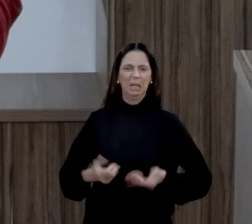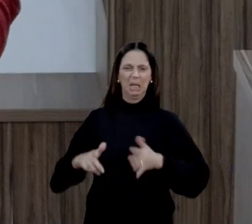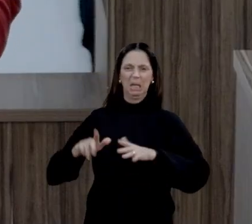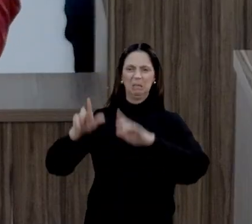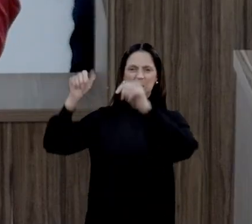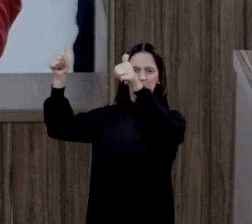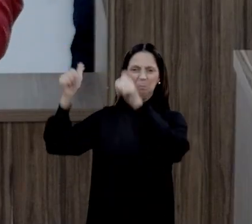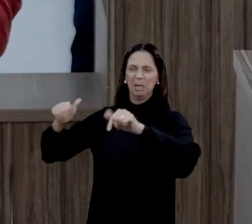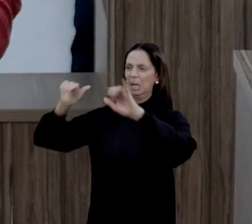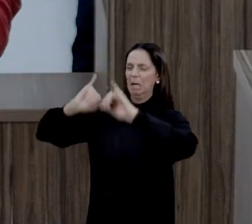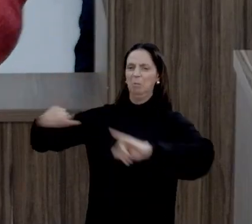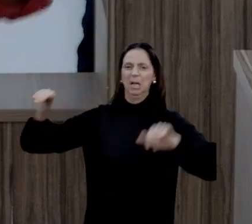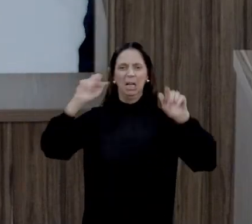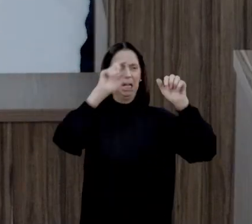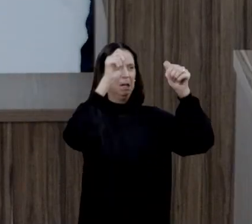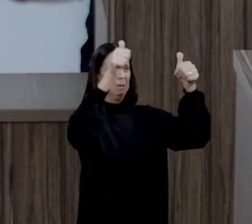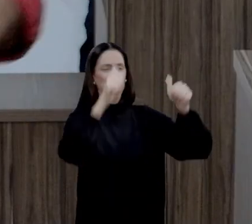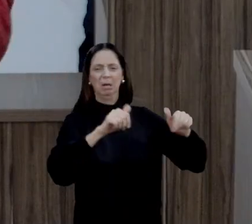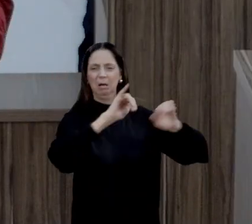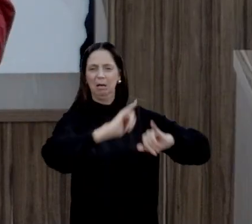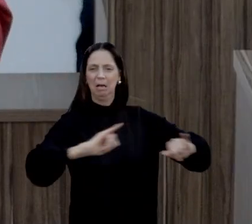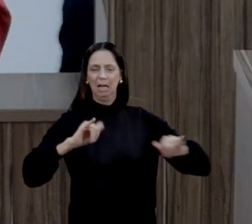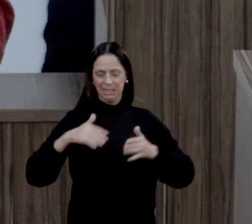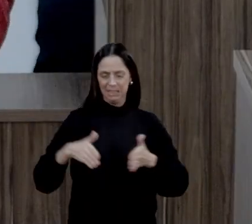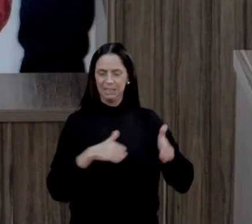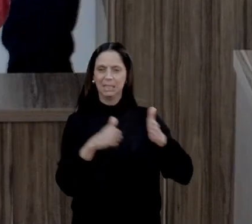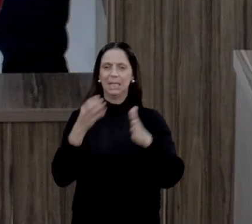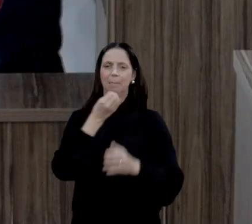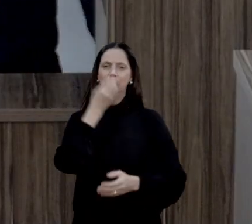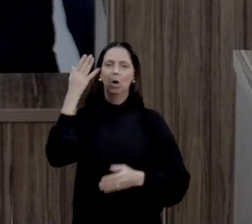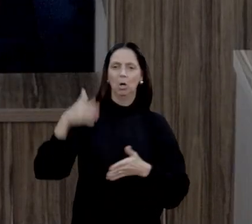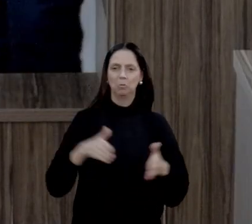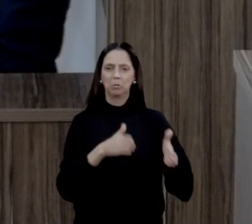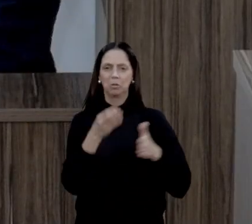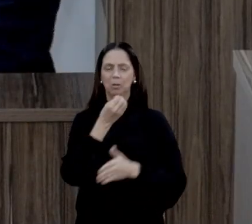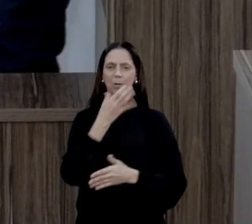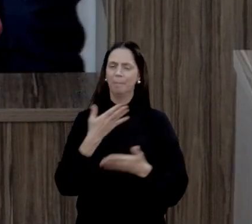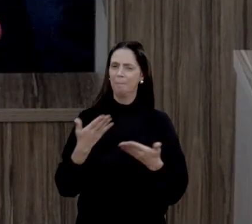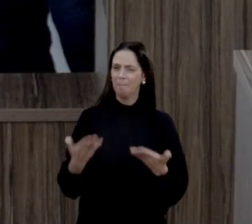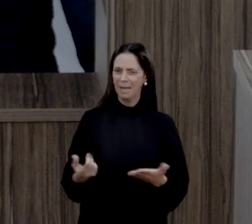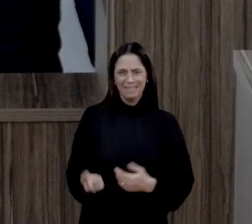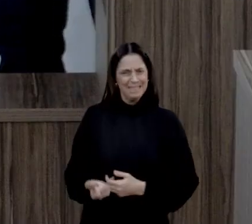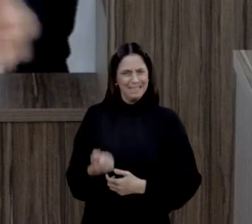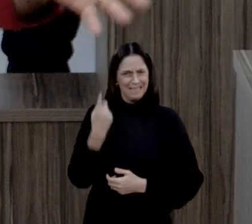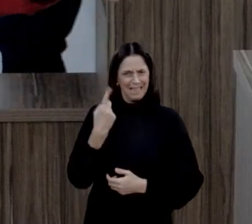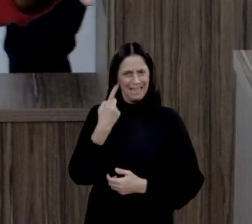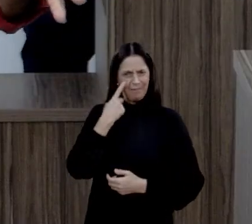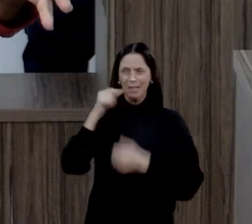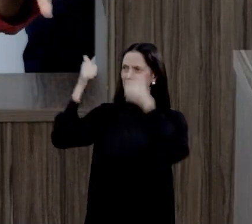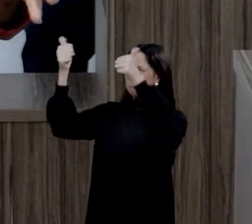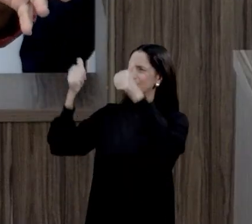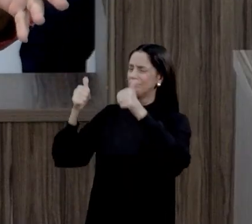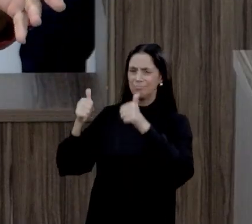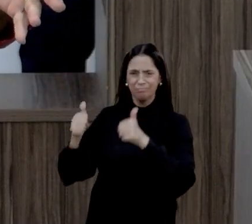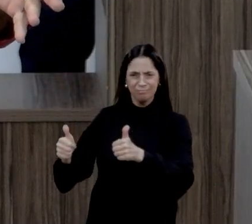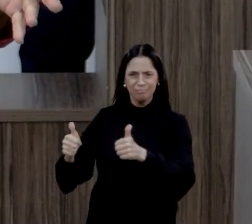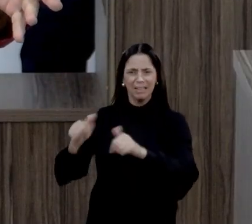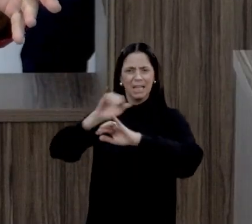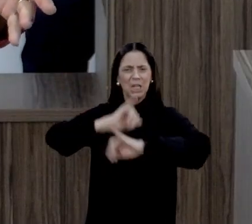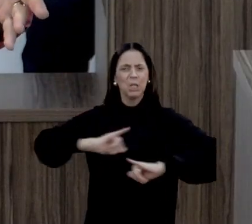em publicidade com outdoor falando desse Estrada Boa. Inclusive, me estranha ver os outdoors de Estrada Boa em Blumenau, onde não tem obra de Estrada Boa em